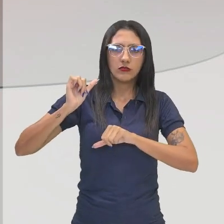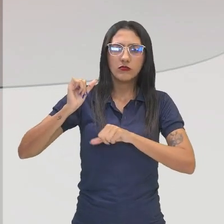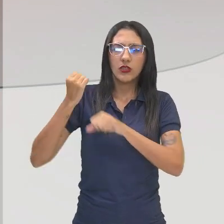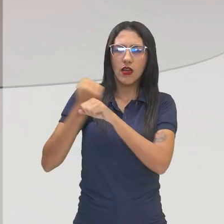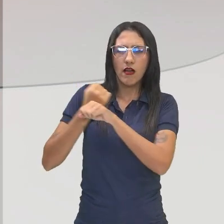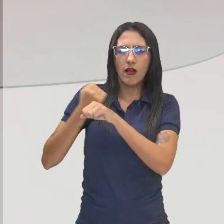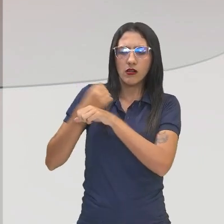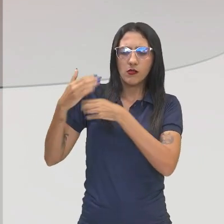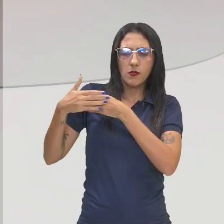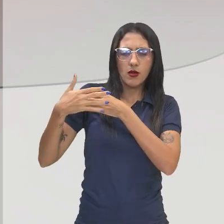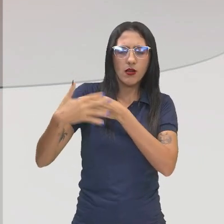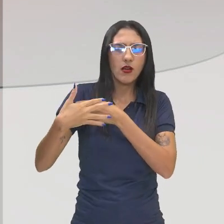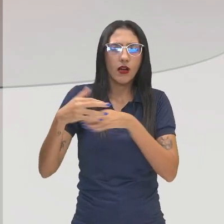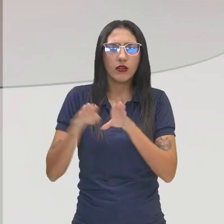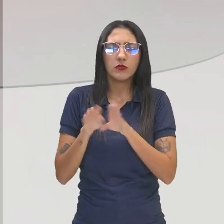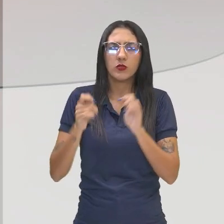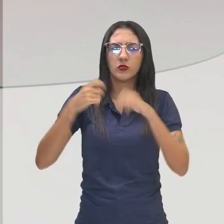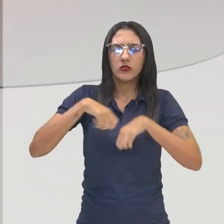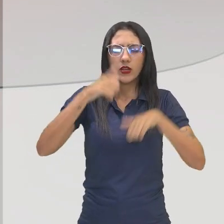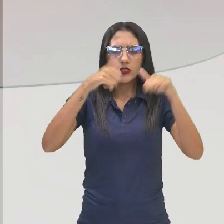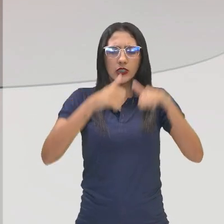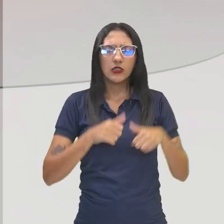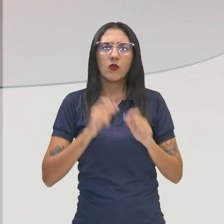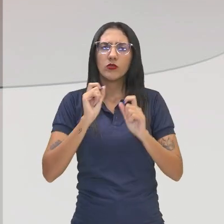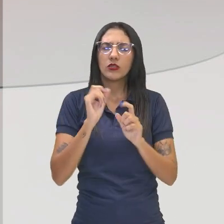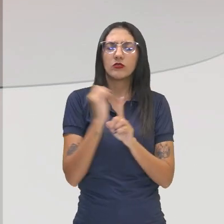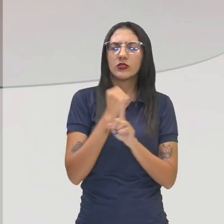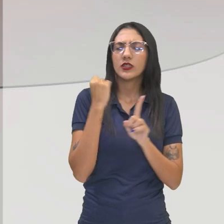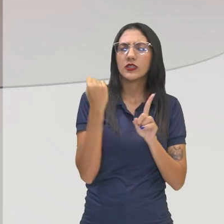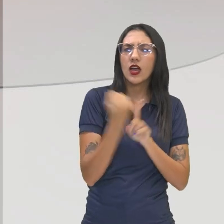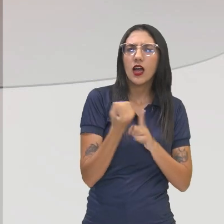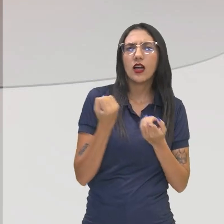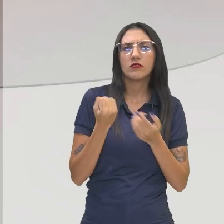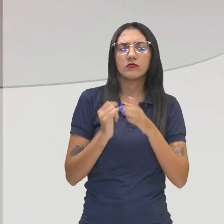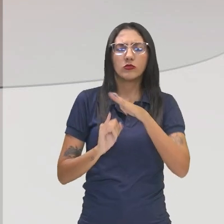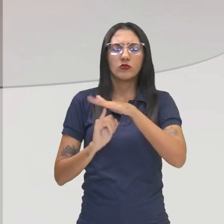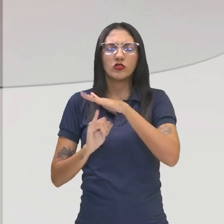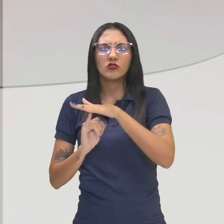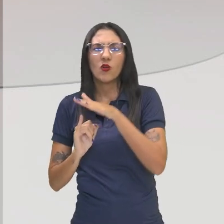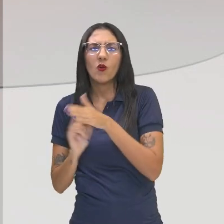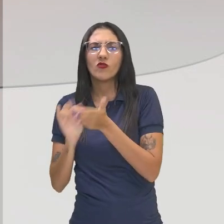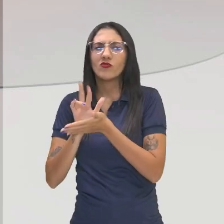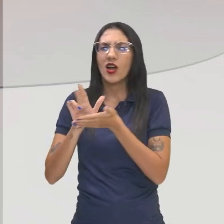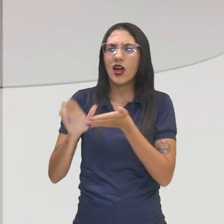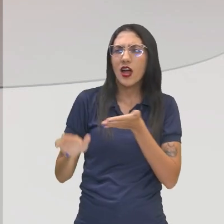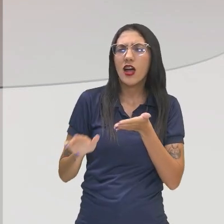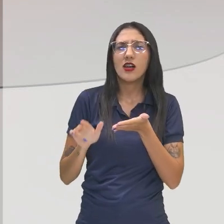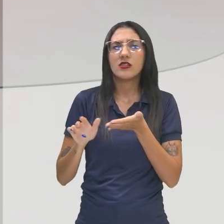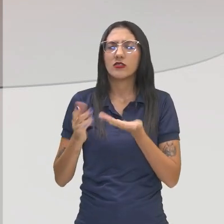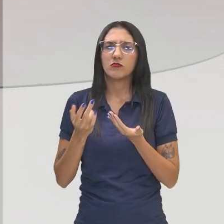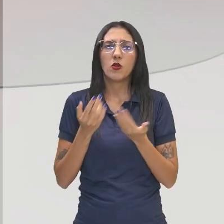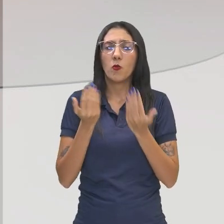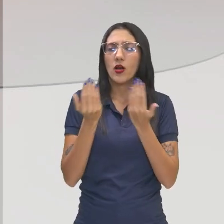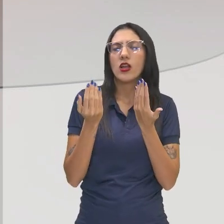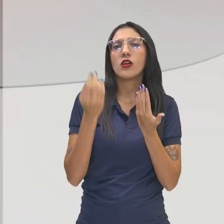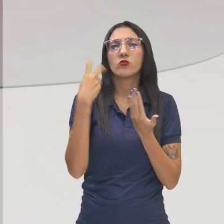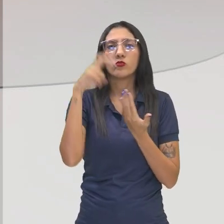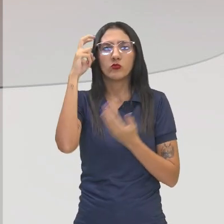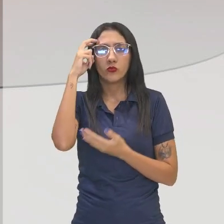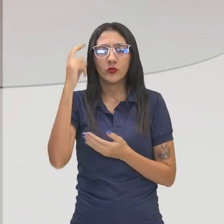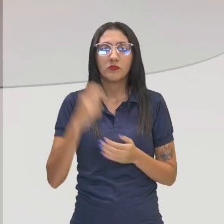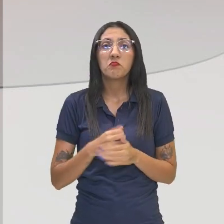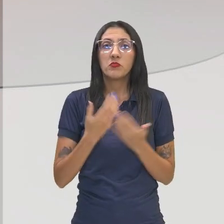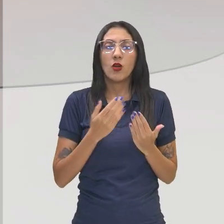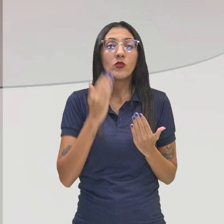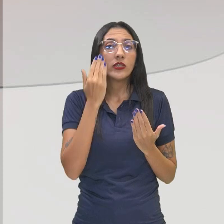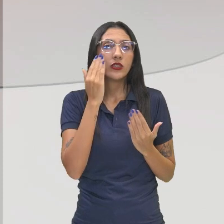as sociedades, as culturas, as instituições, né? A partir desse contexto, fica muito